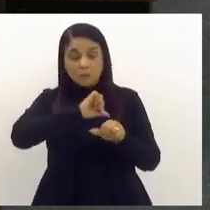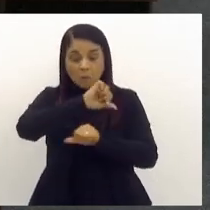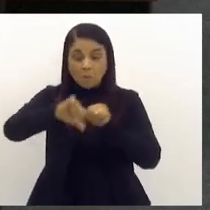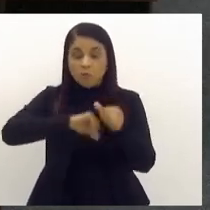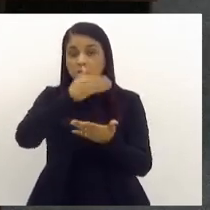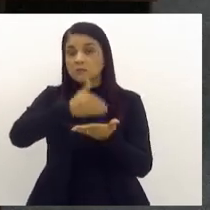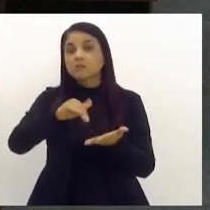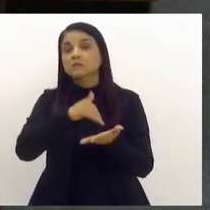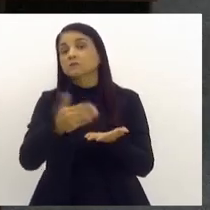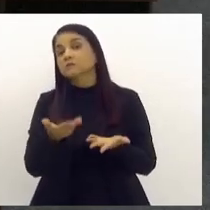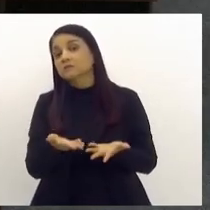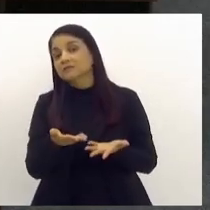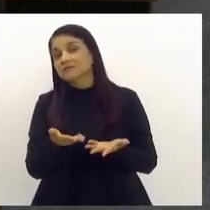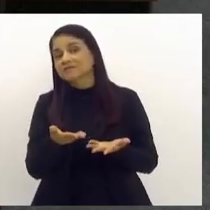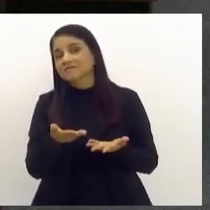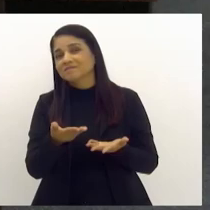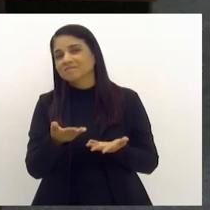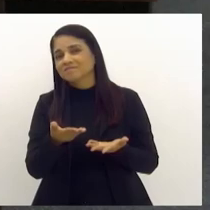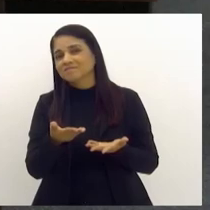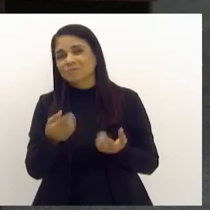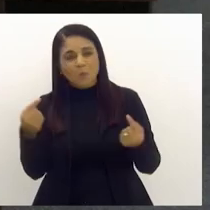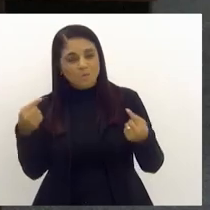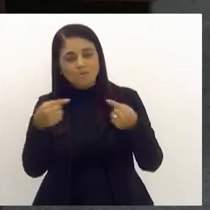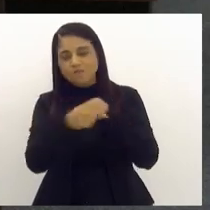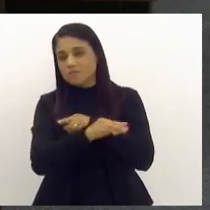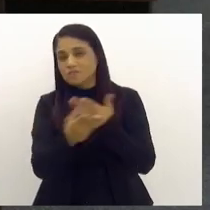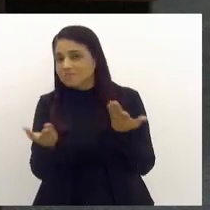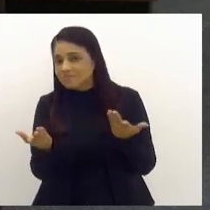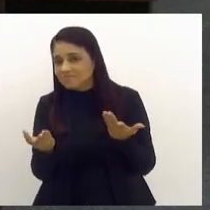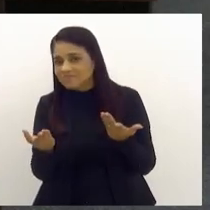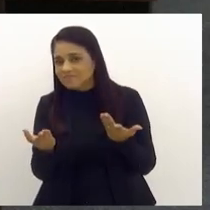secretaria, passou a ter inadequação.